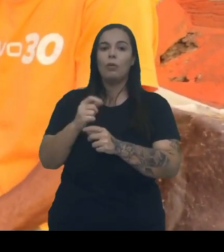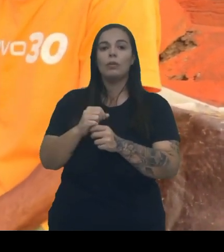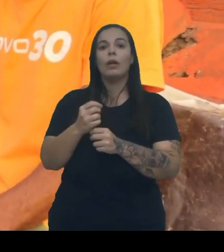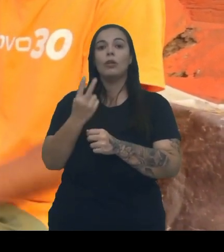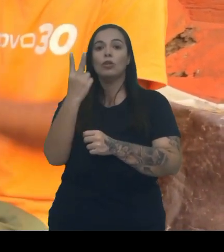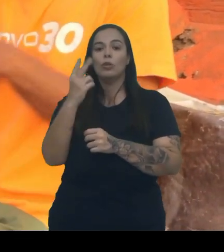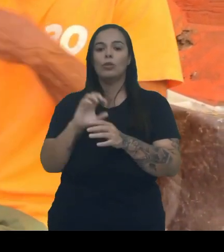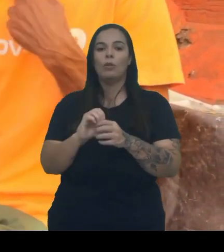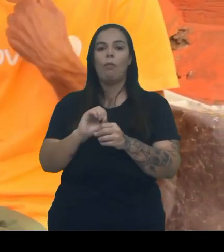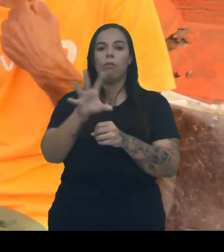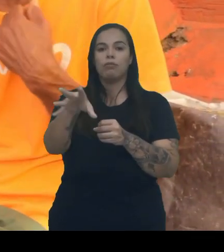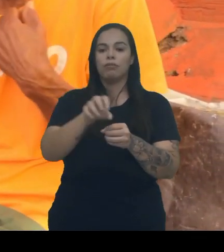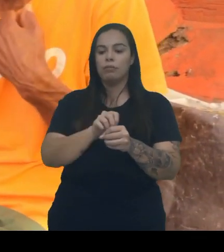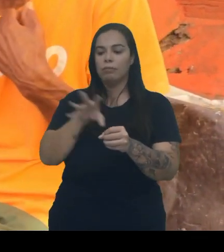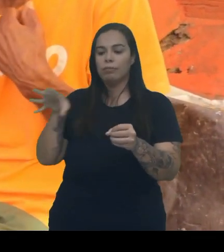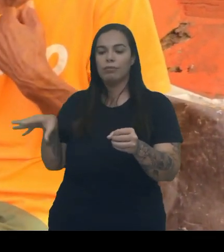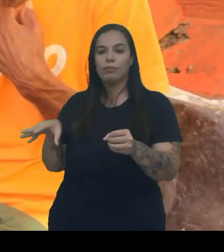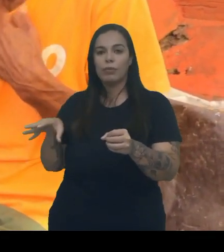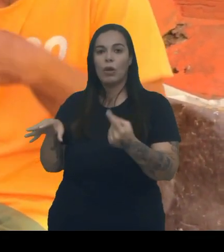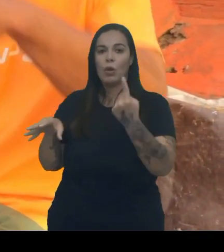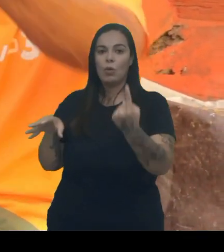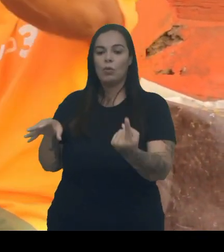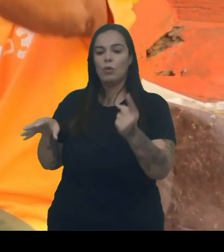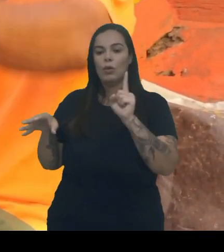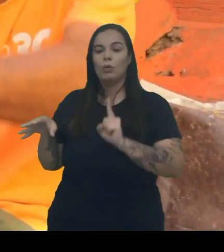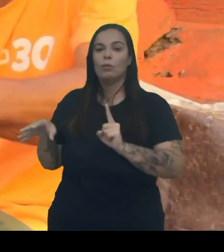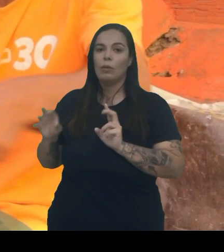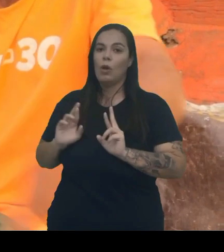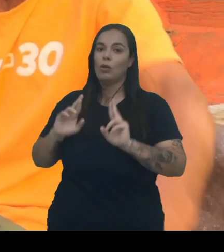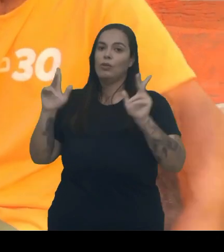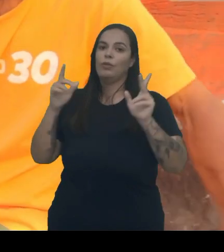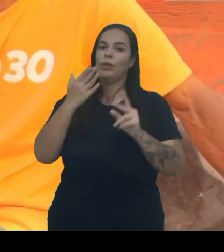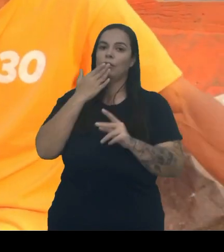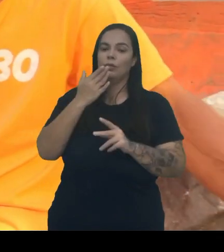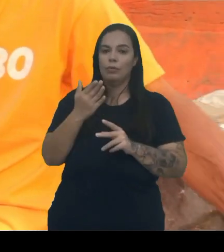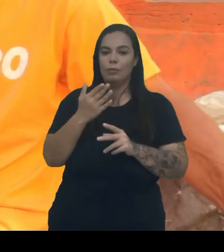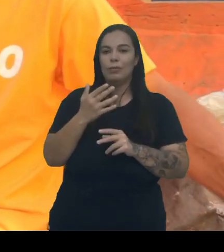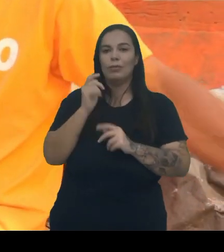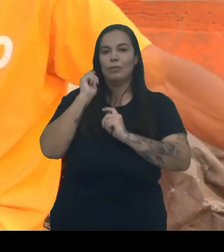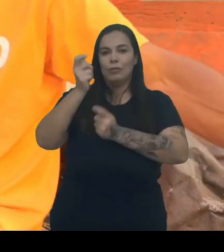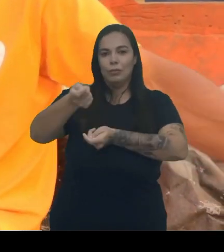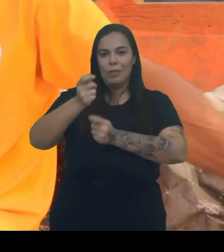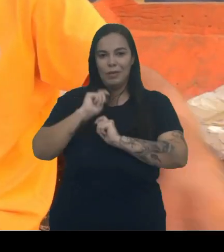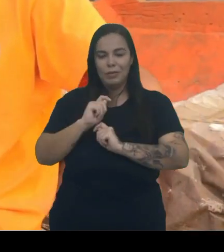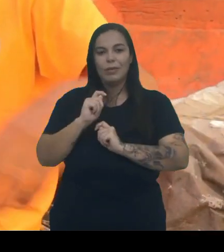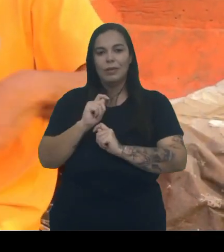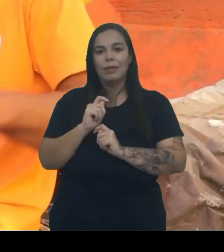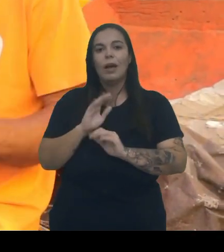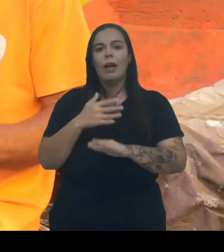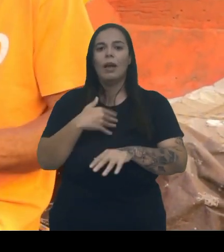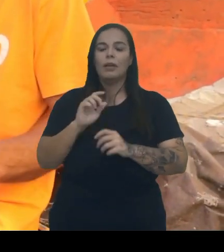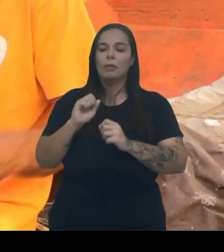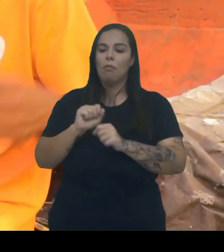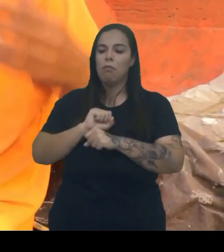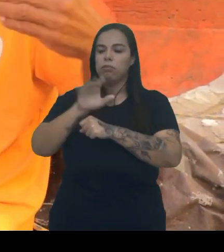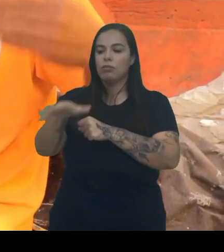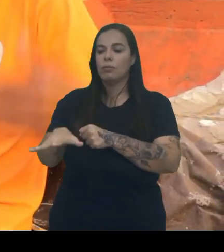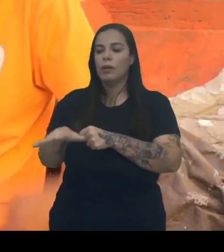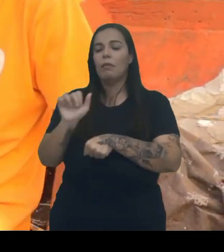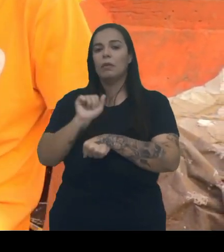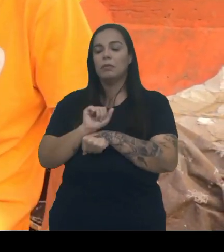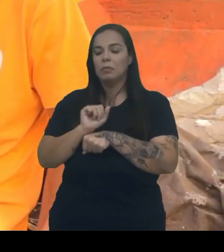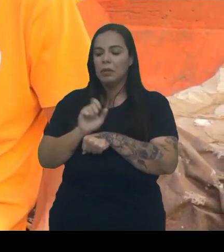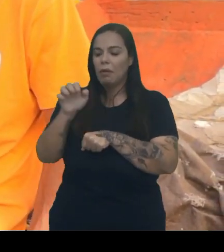outro largava a cortiça. Já é outro tipo de pesca. Iam para as ilhas, cercar os costão, cercavam, esperavam um pouquinho para a